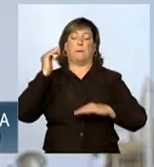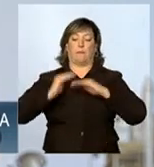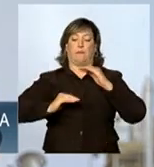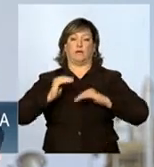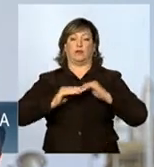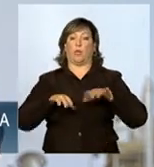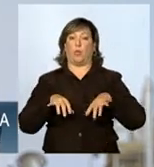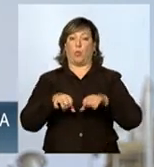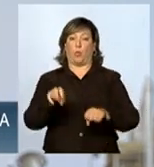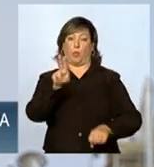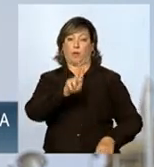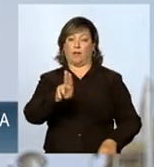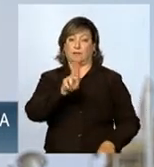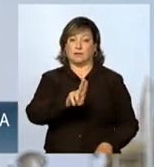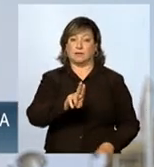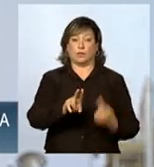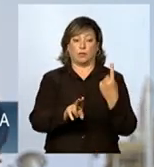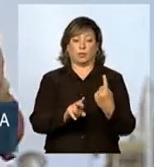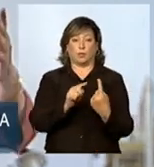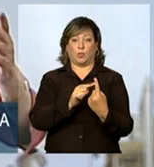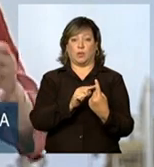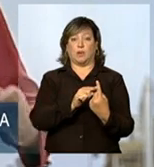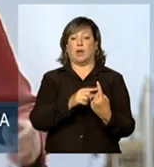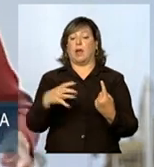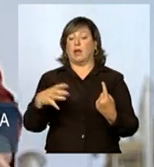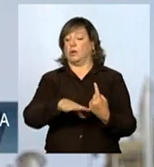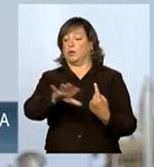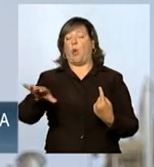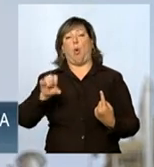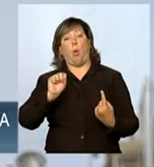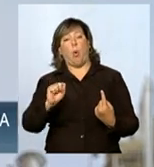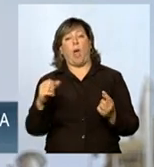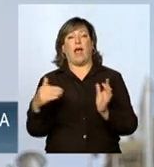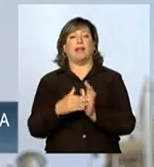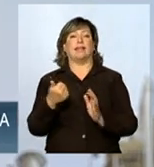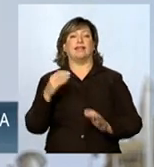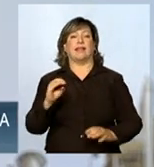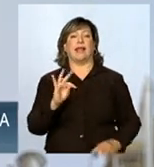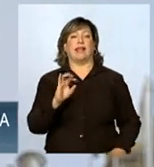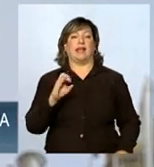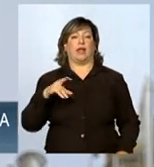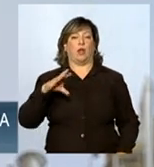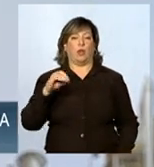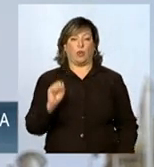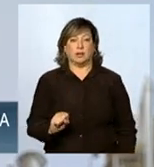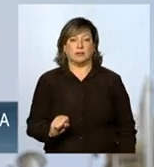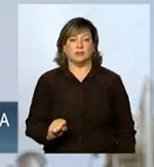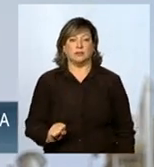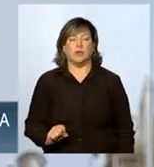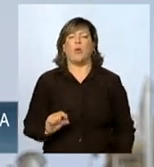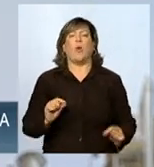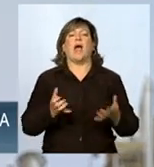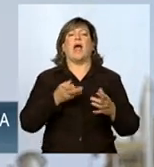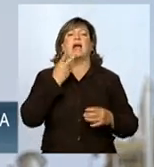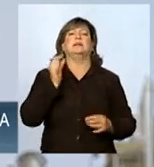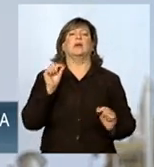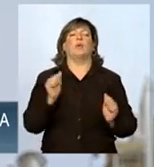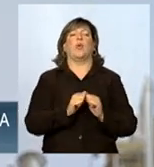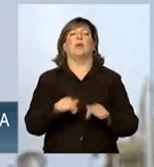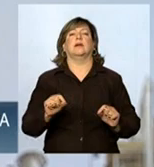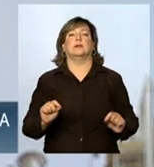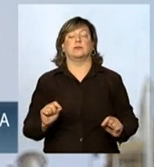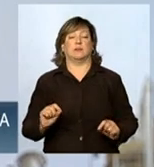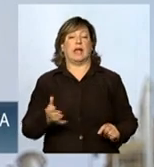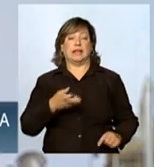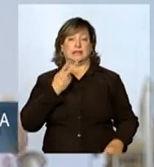universitário para entre 8 a 10 técnicos. O que quer dizer com isso? Quer dizer